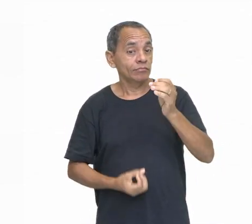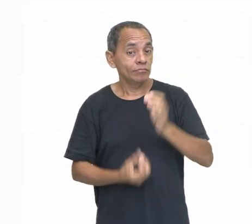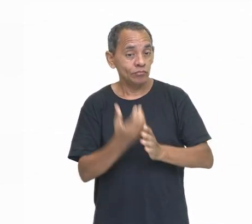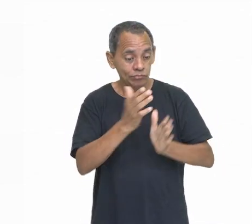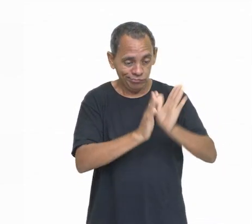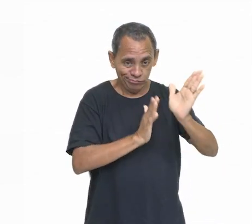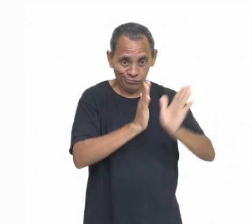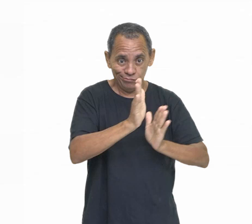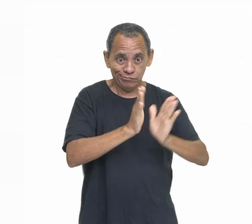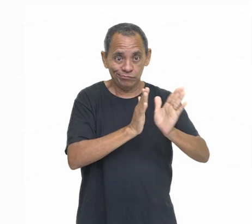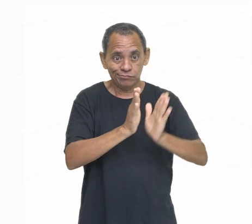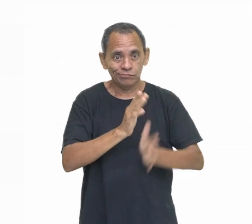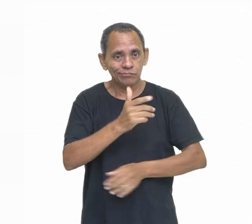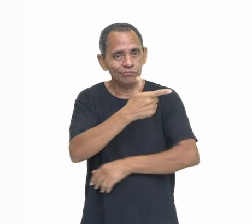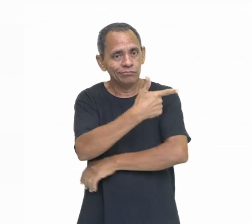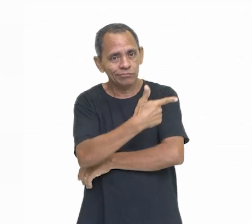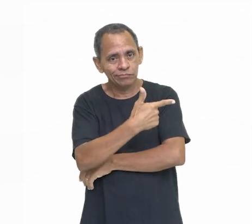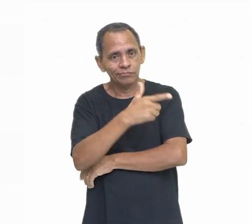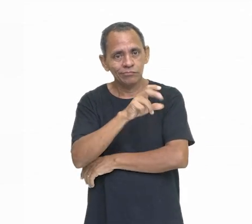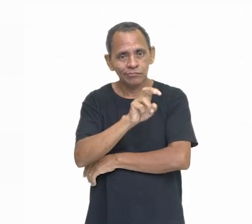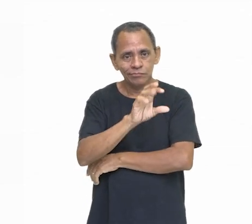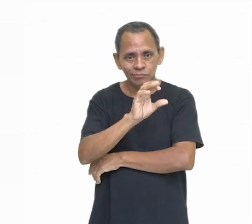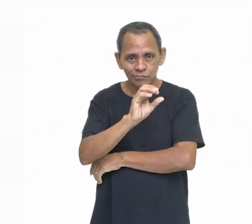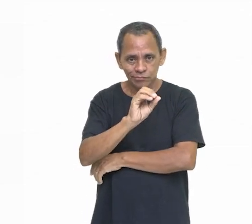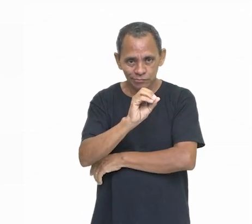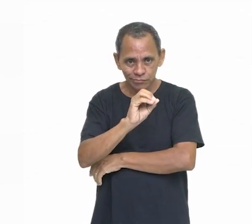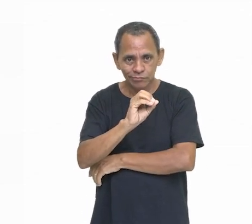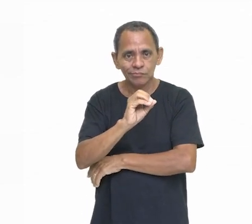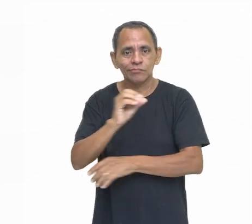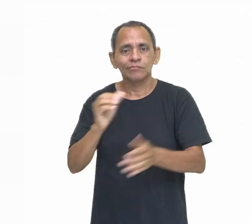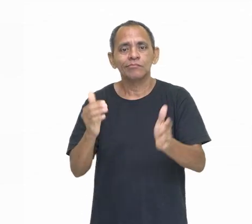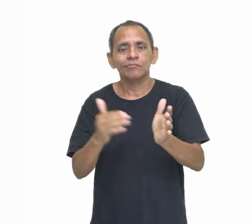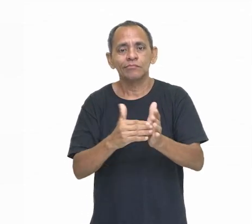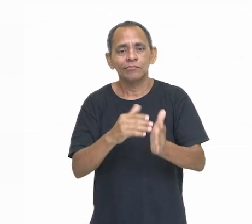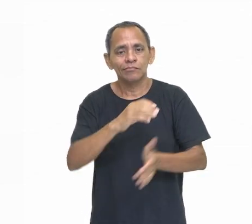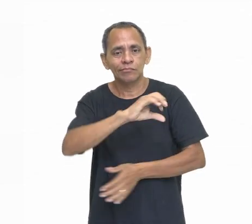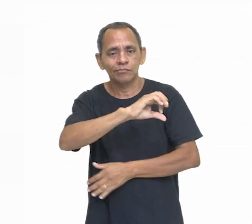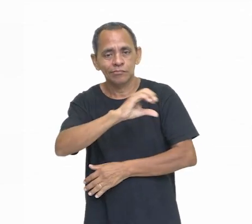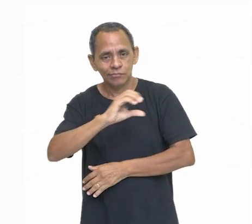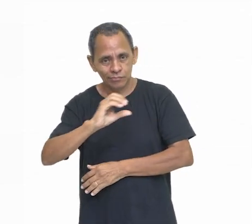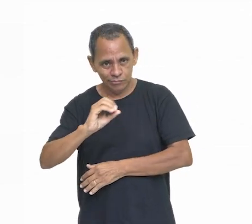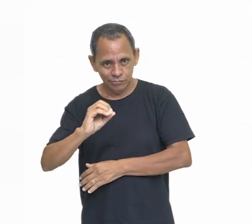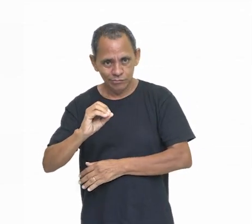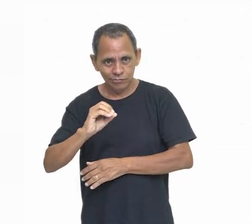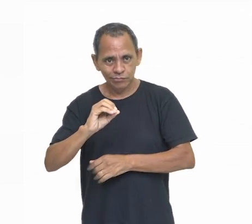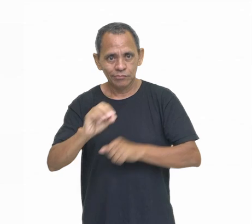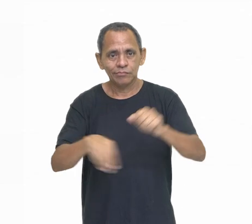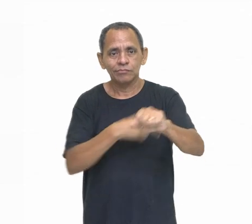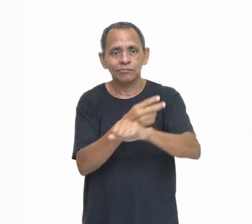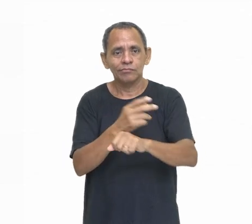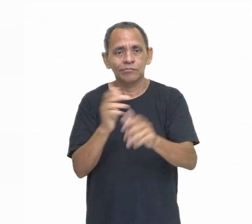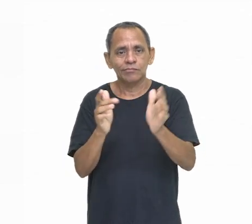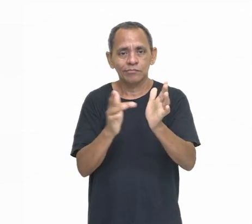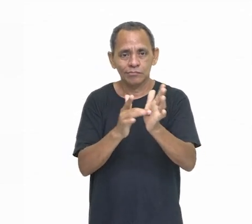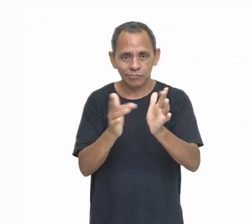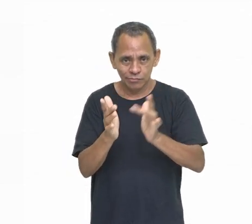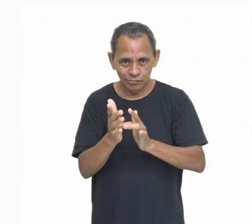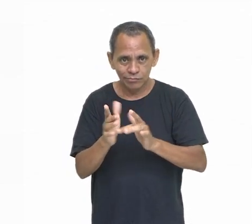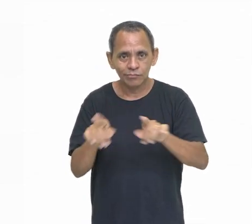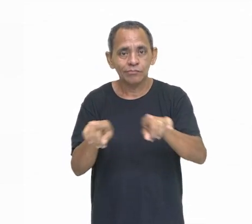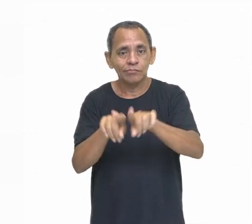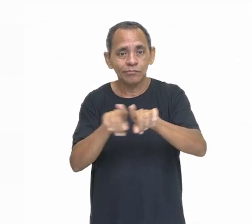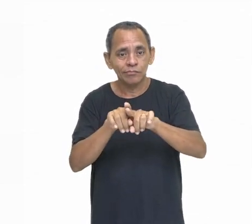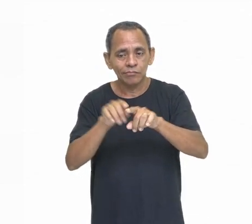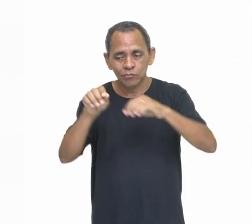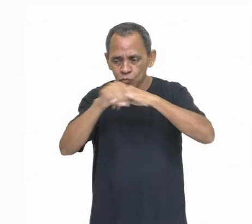entre, né, 250 e 900 depois de Cristo, tá? Principalmente na península